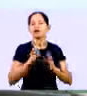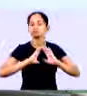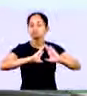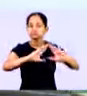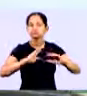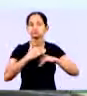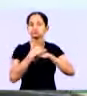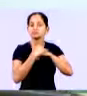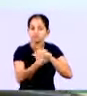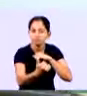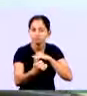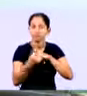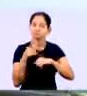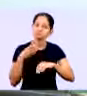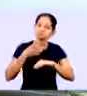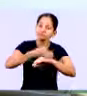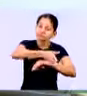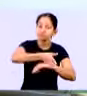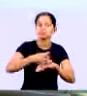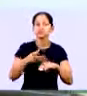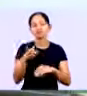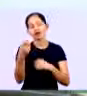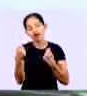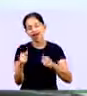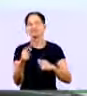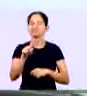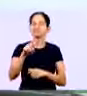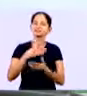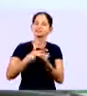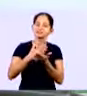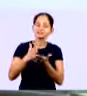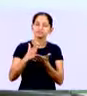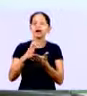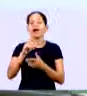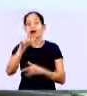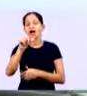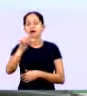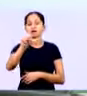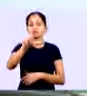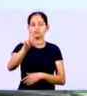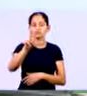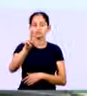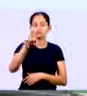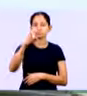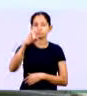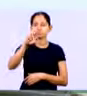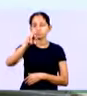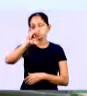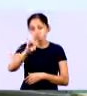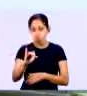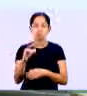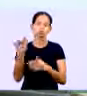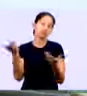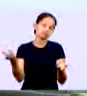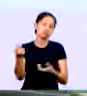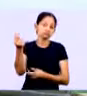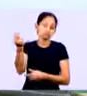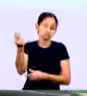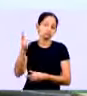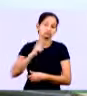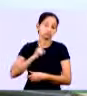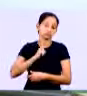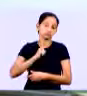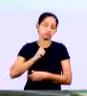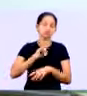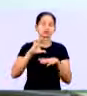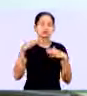me chega, que eu tenho que atender como contrapartida. E aí, daí que vai nascer o meu lucro, porque desse serviço que eu vou prestar, eu vou receber por ele, né? Então, o orçamento